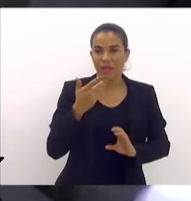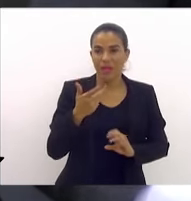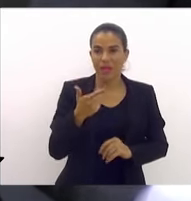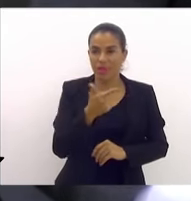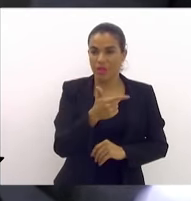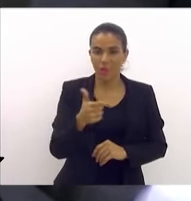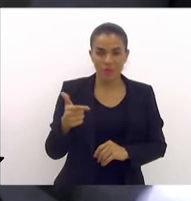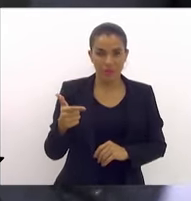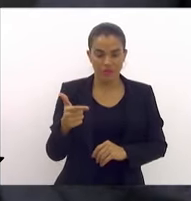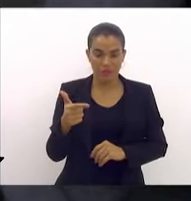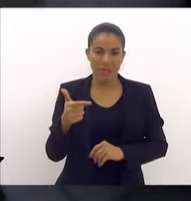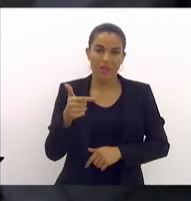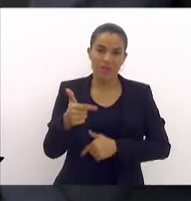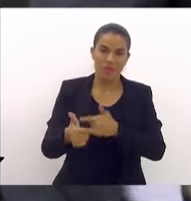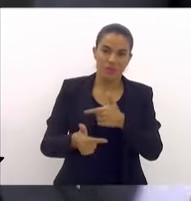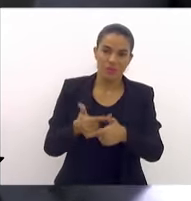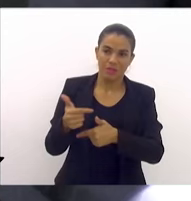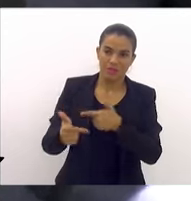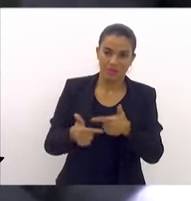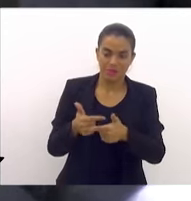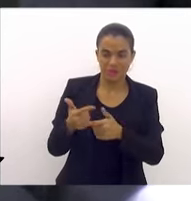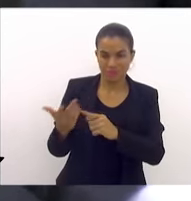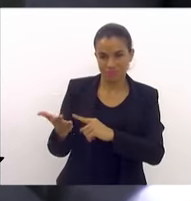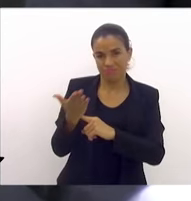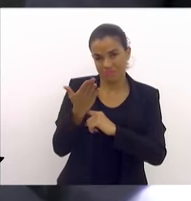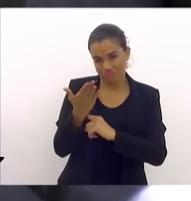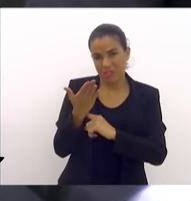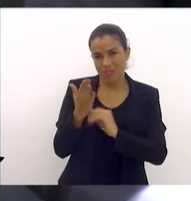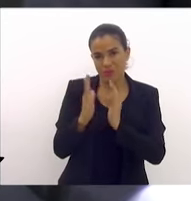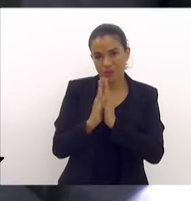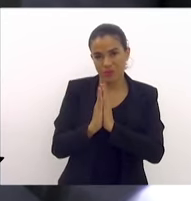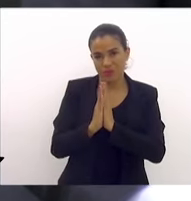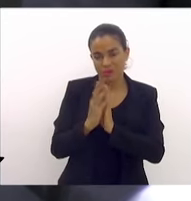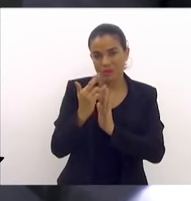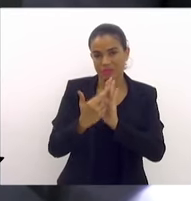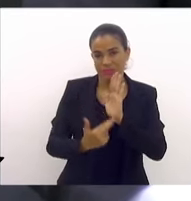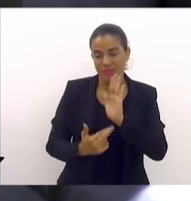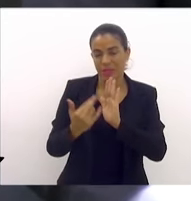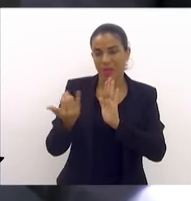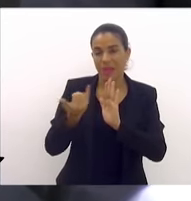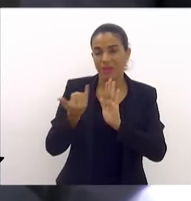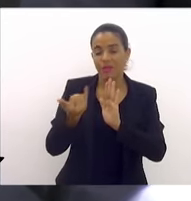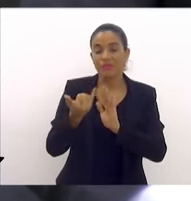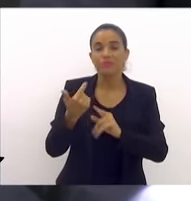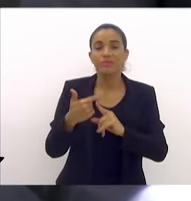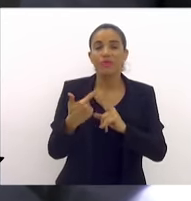tal serviço. Né? Queria aqui pedir a ajuda do relator, porque no parágrafo